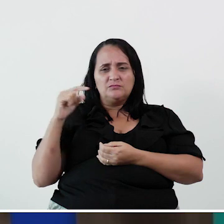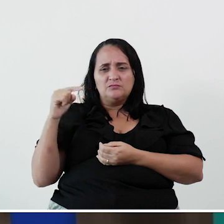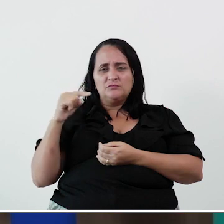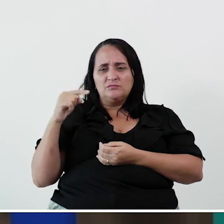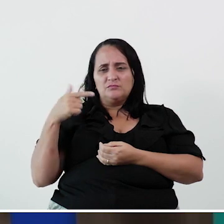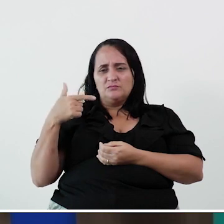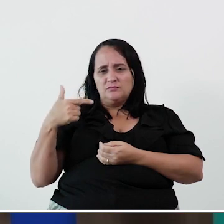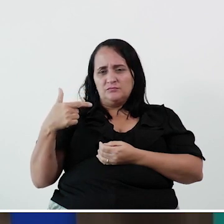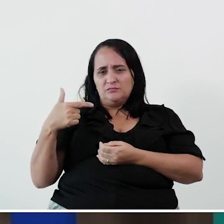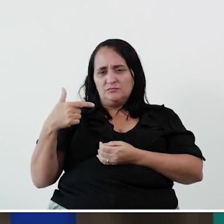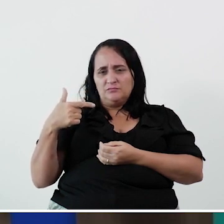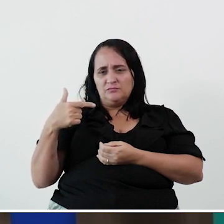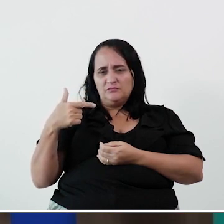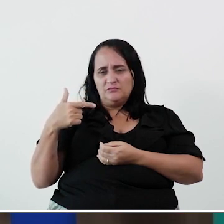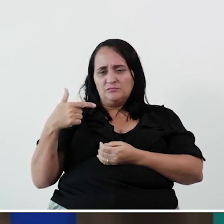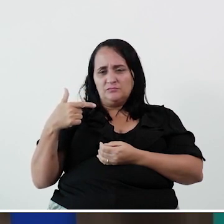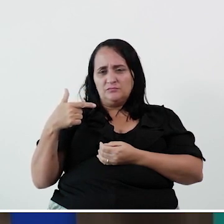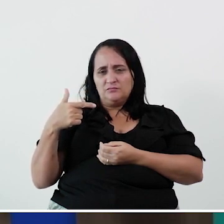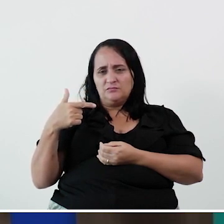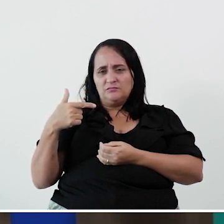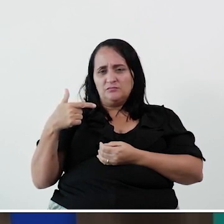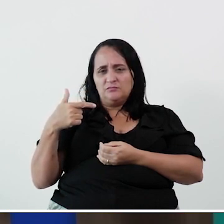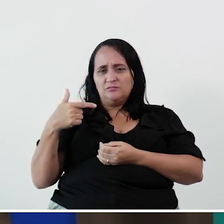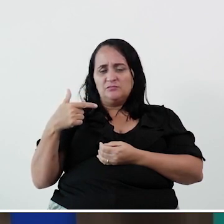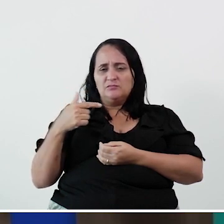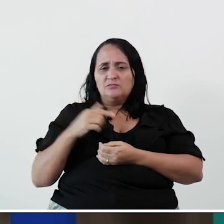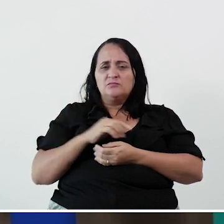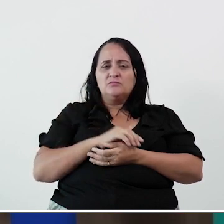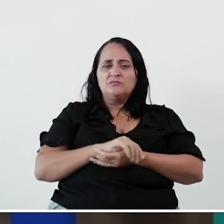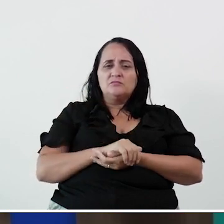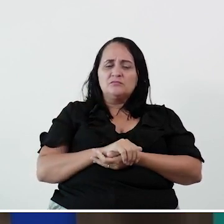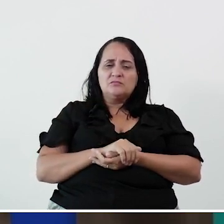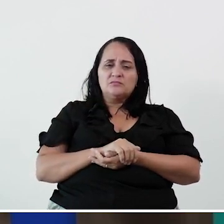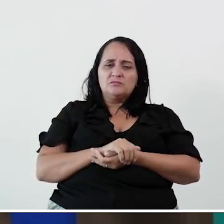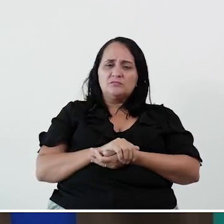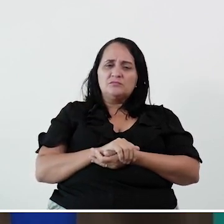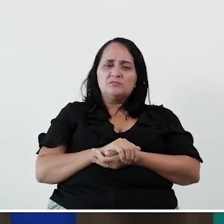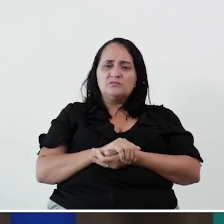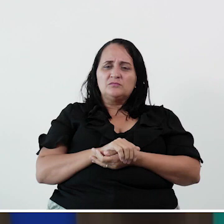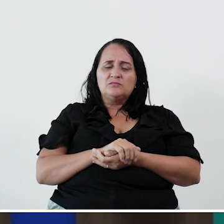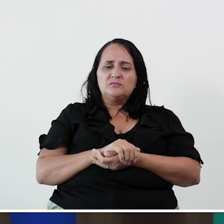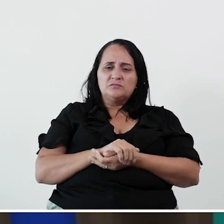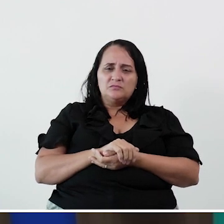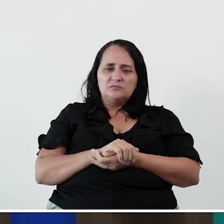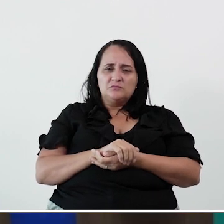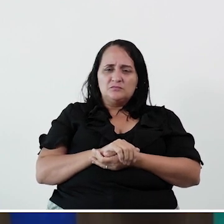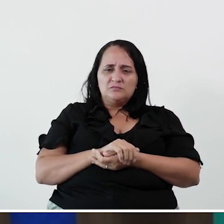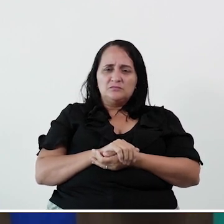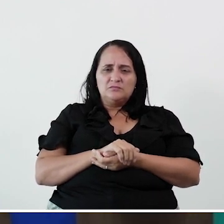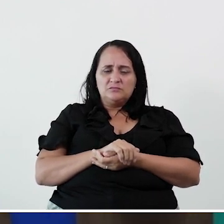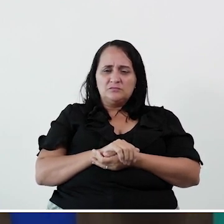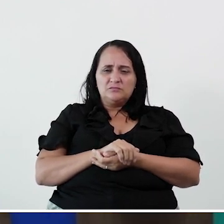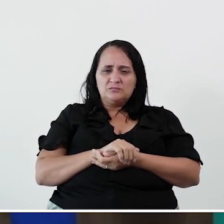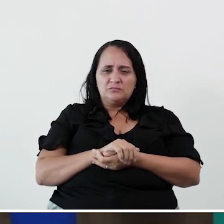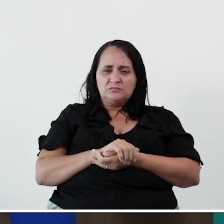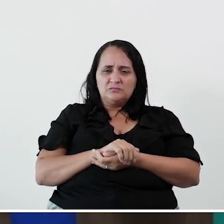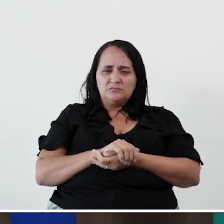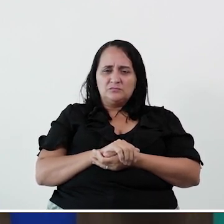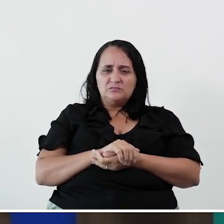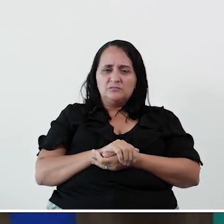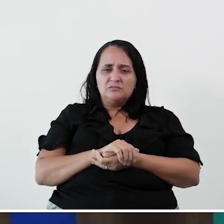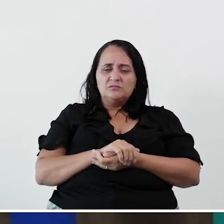2. Acontece que esse parêntese vem precedido de um sinal negativo. Então, para você